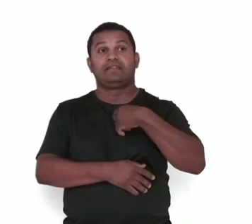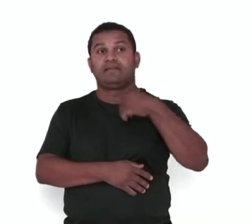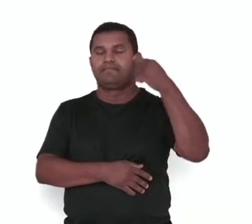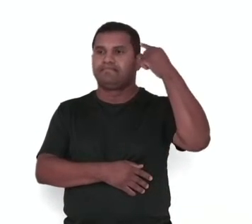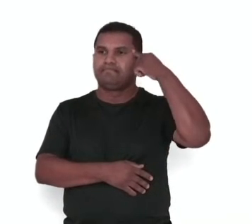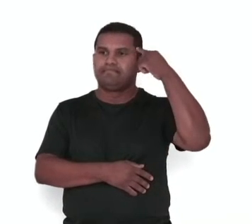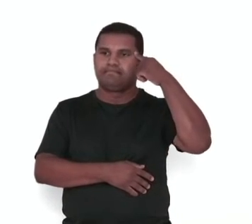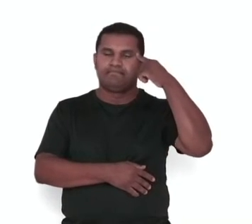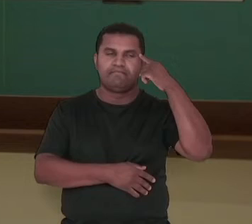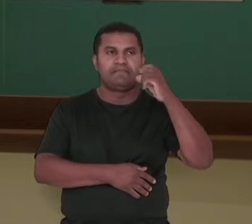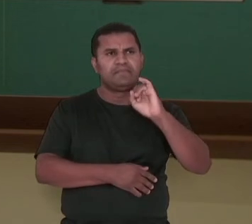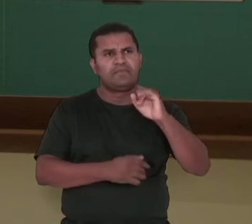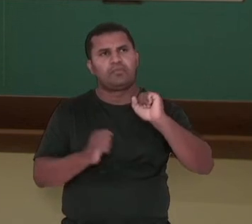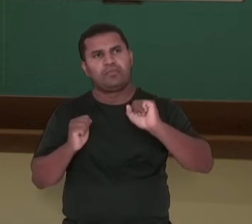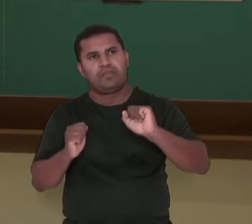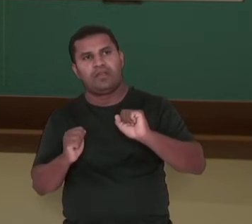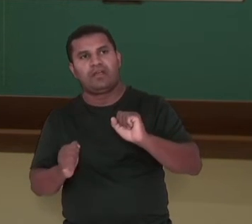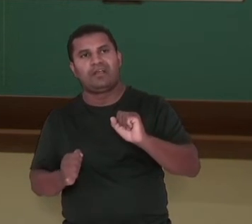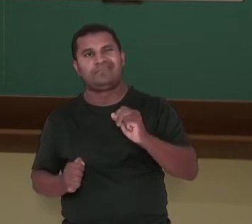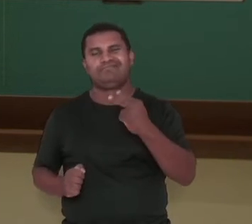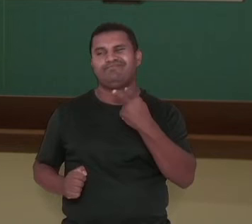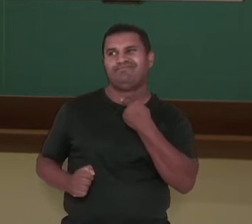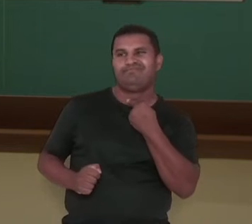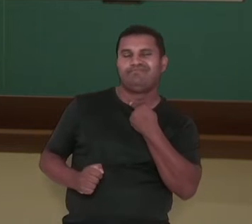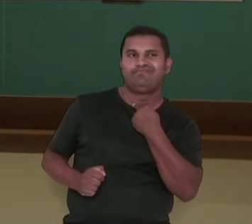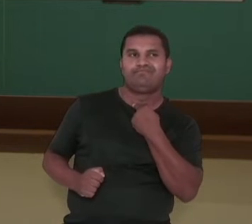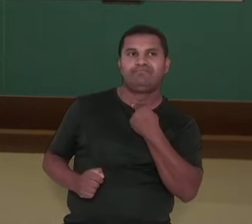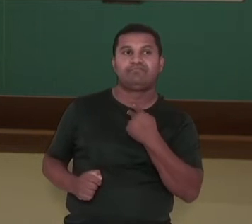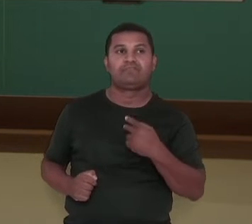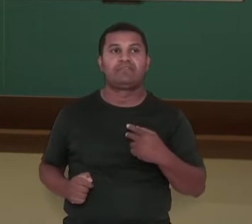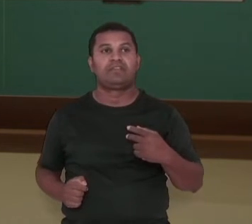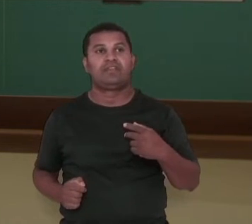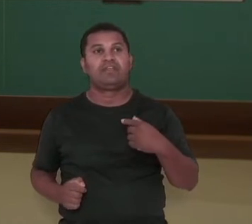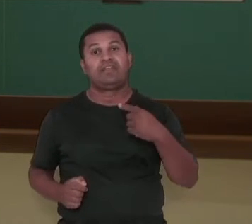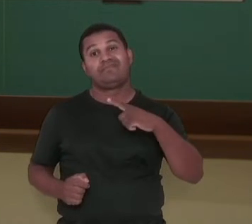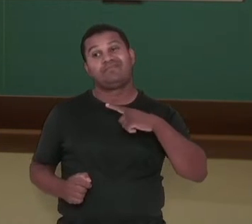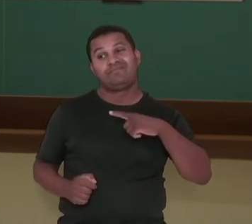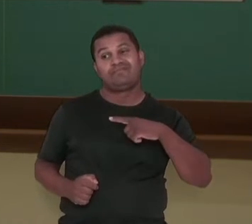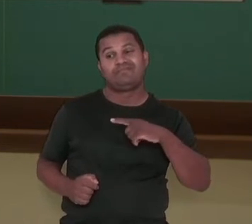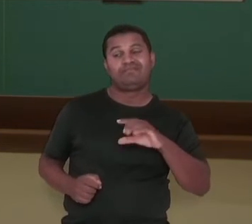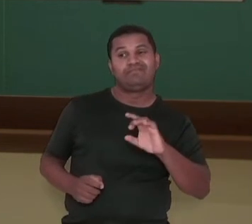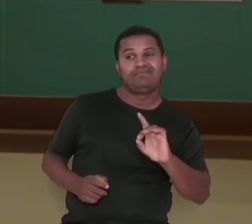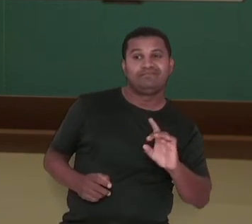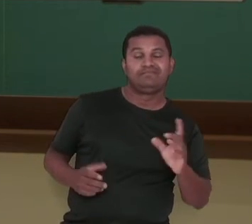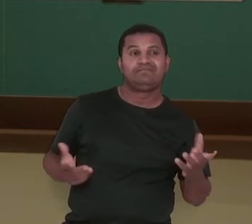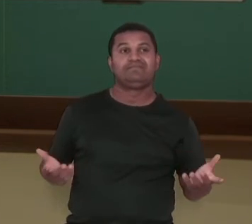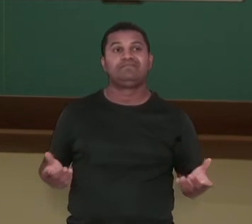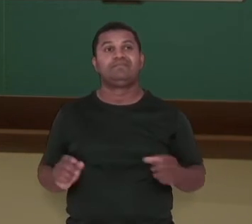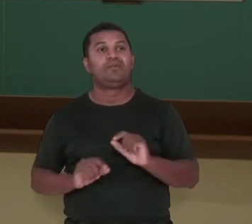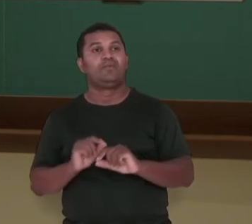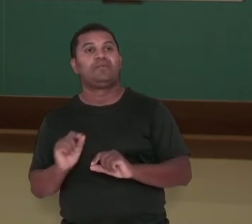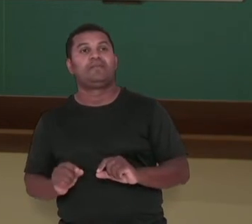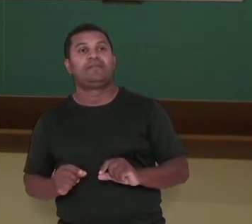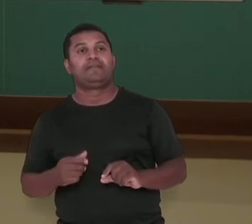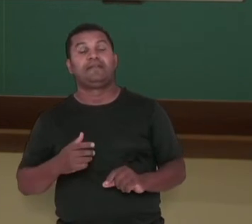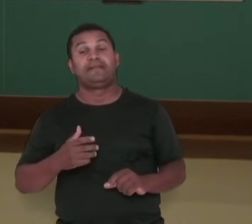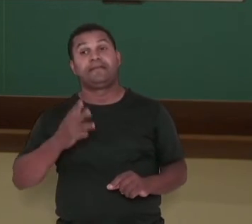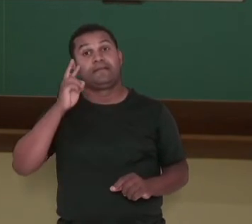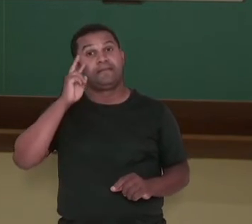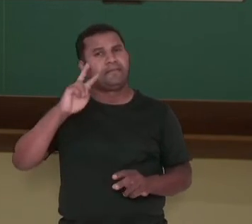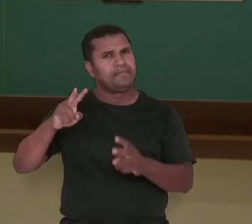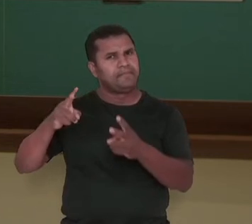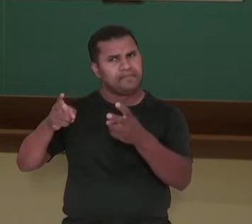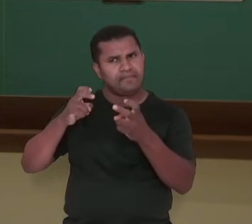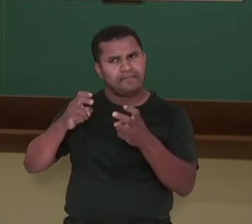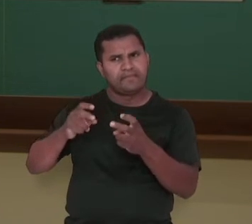tenho de. Então, esse é um exercício bacana aí para os próximos dias, para vocês perceberem essa questão da proatividade ou não, né? Pensem